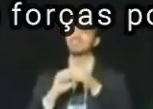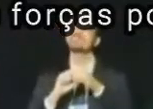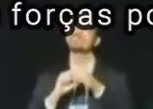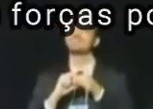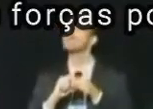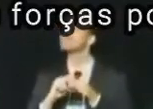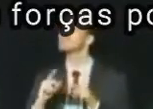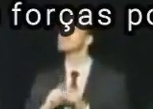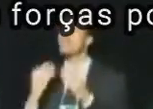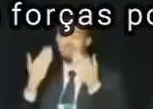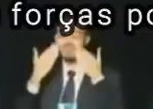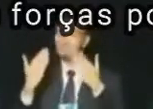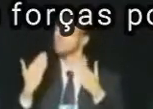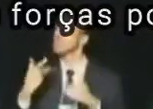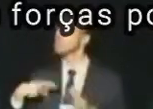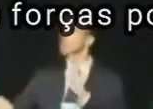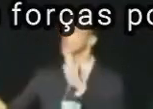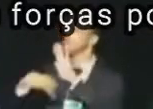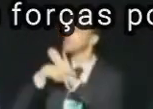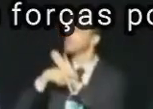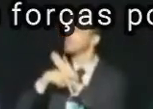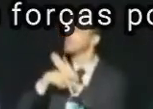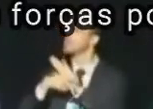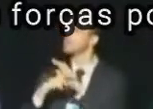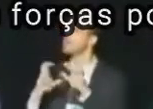representando o símbolo do nosso partido.